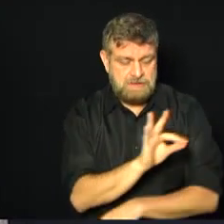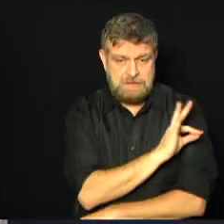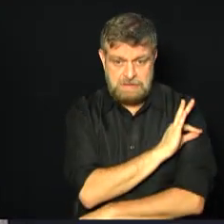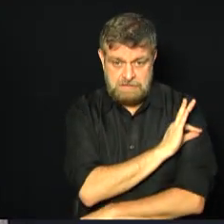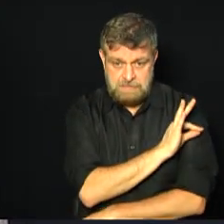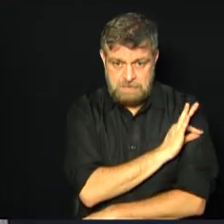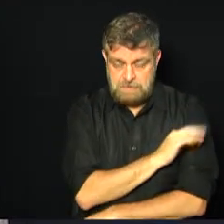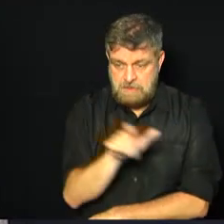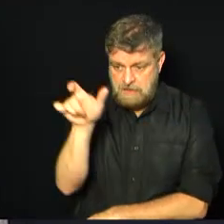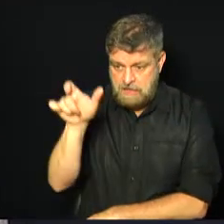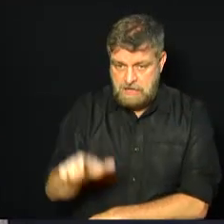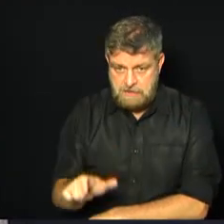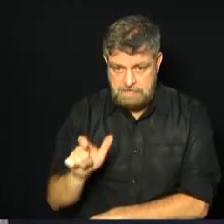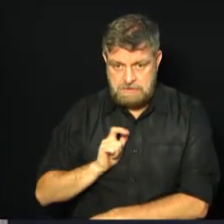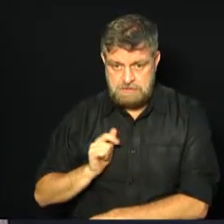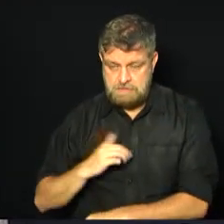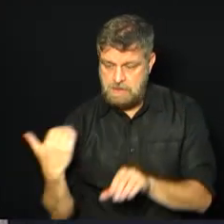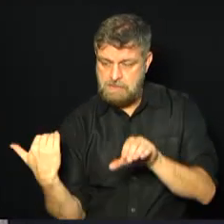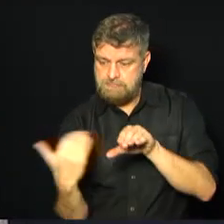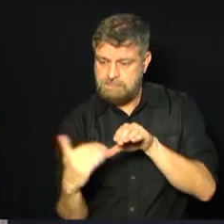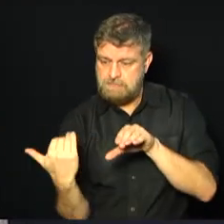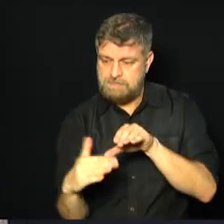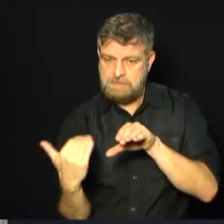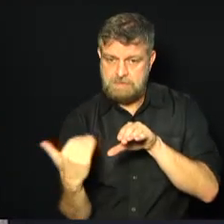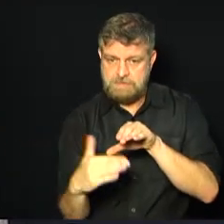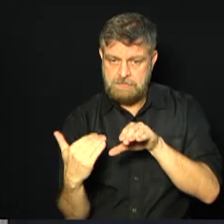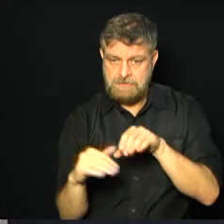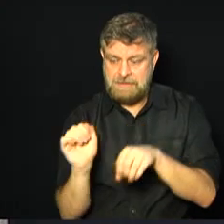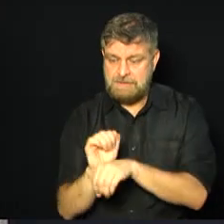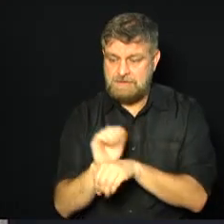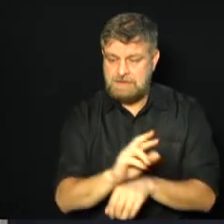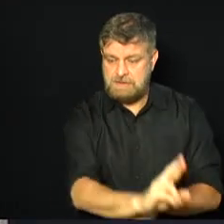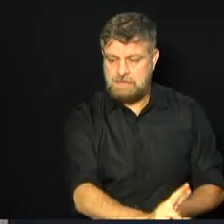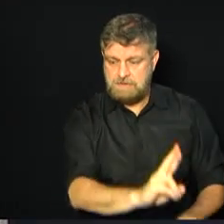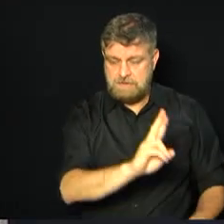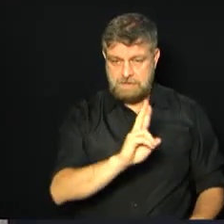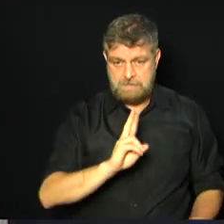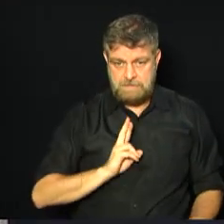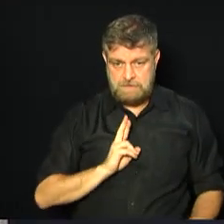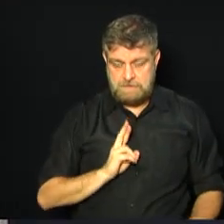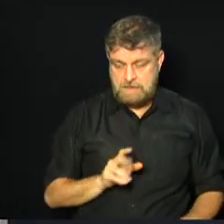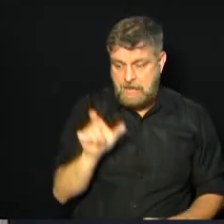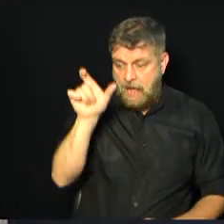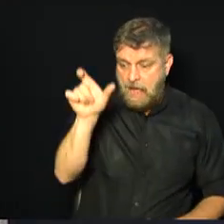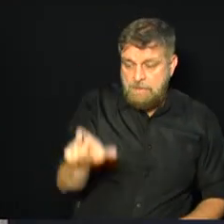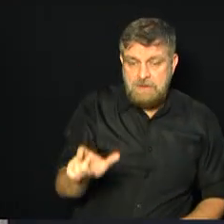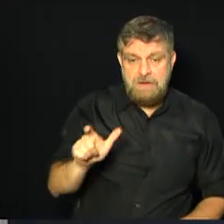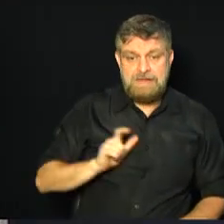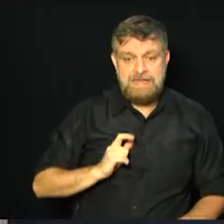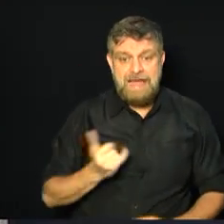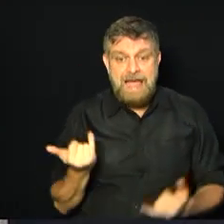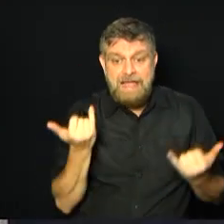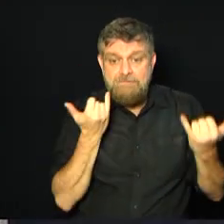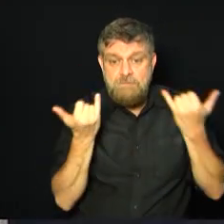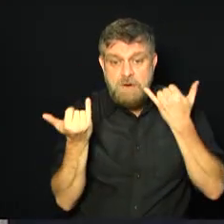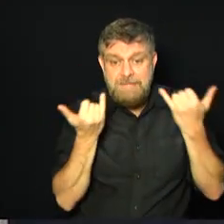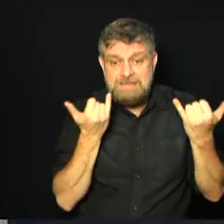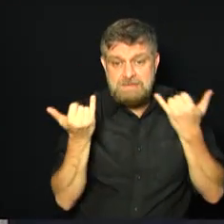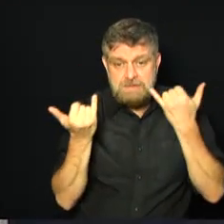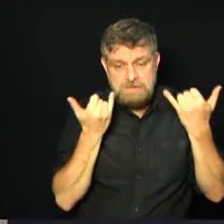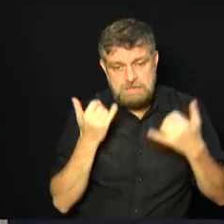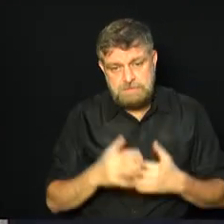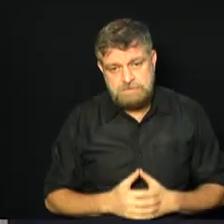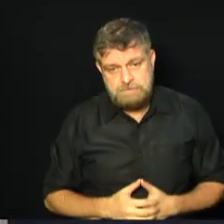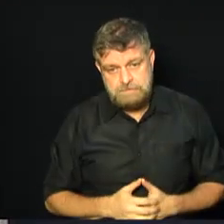onde as pessoas dirijam seus e-mails para serem respondidas, para que essa pessoa tenha uma informação de alguma forma.